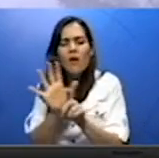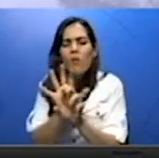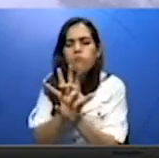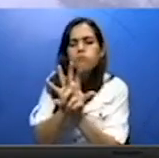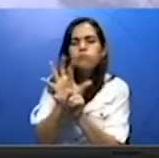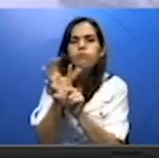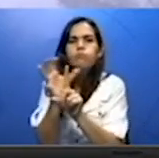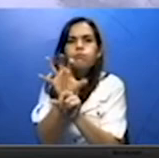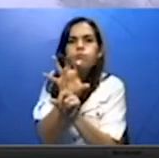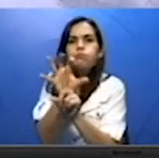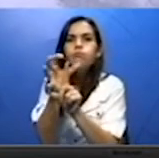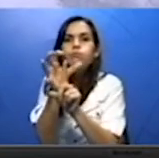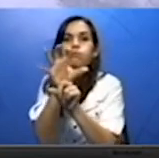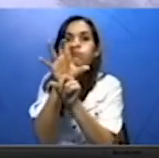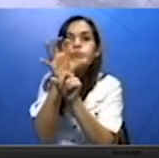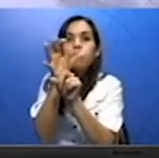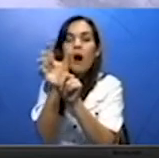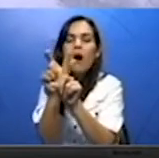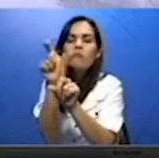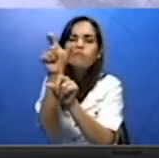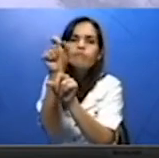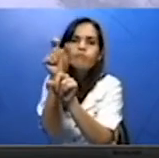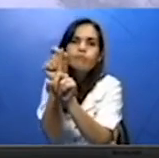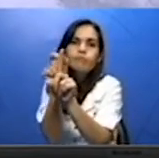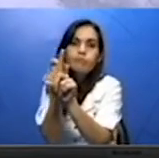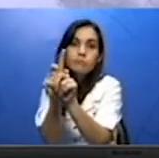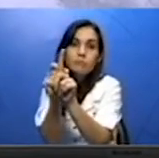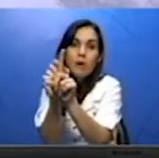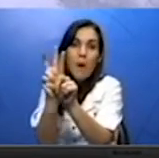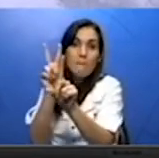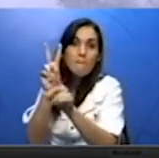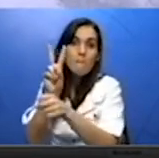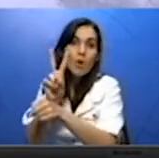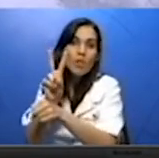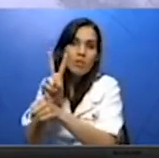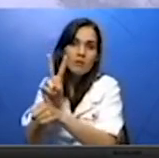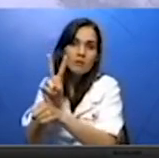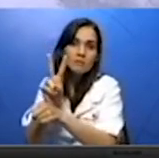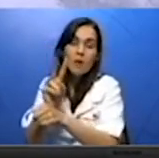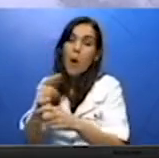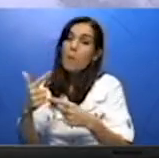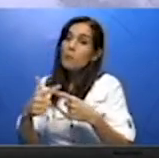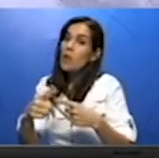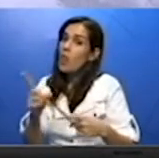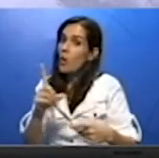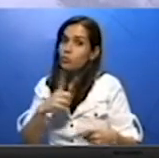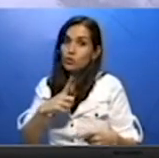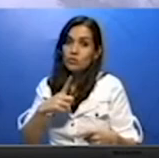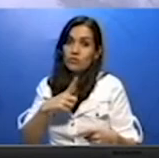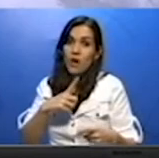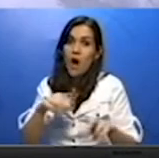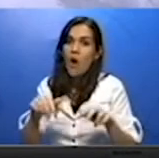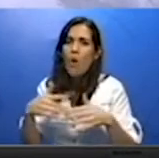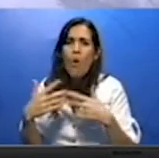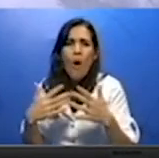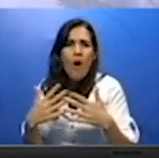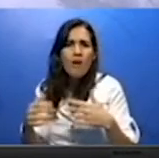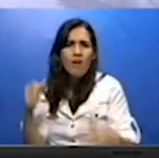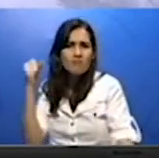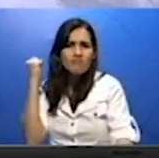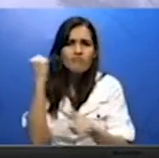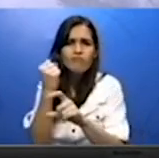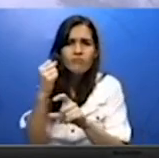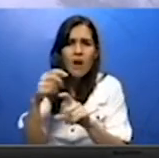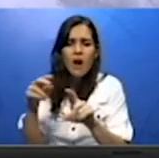a medula espinhal protegendo a porque se não houvesse essa proteção qualquer pancada que uma pessoa